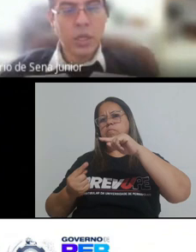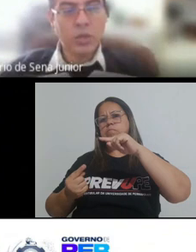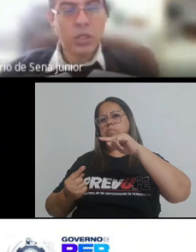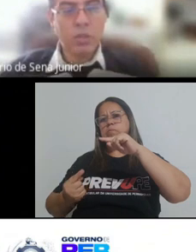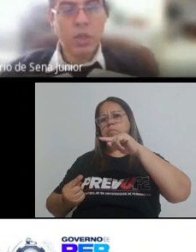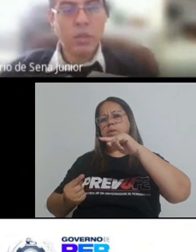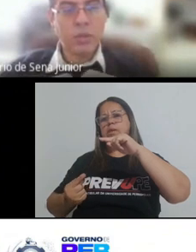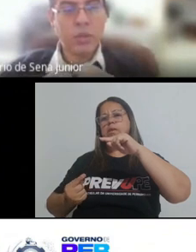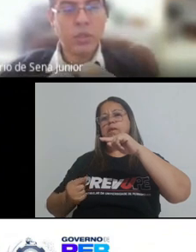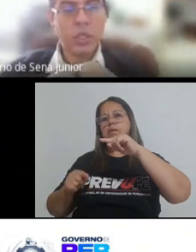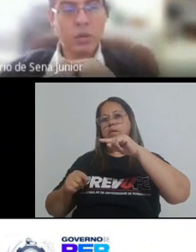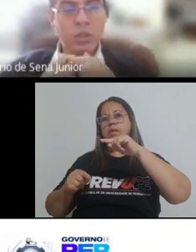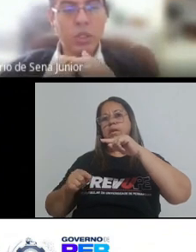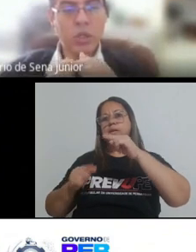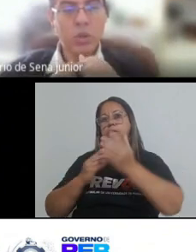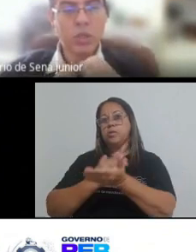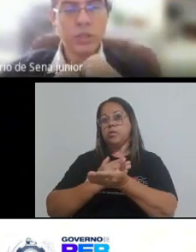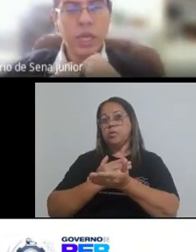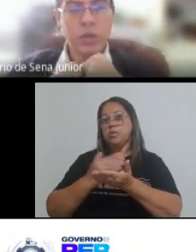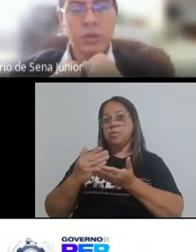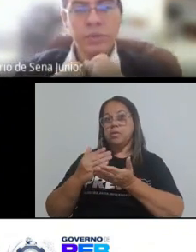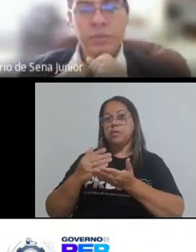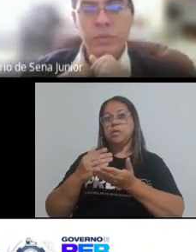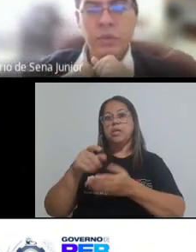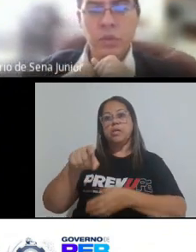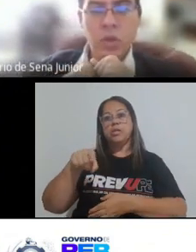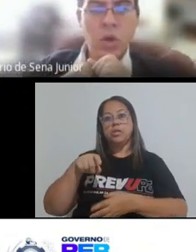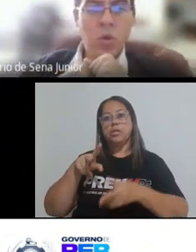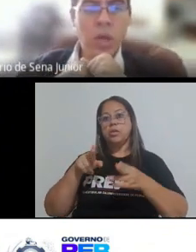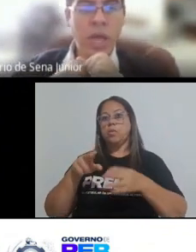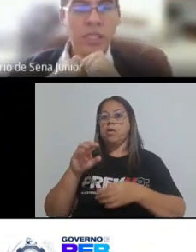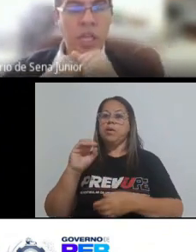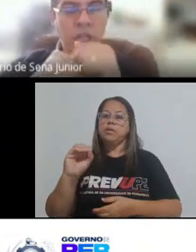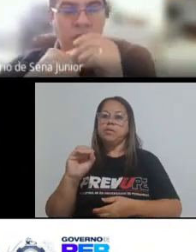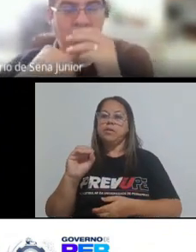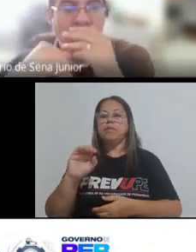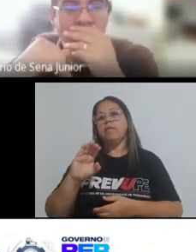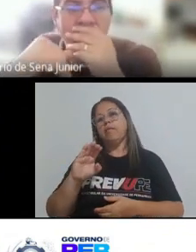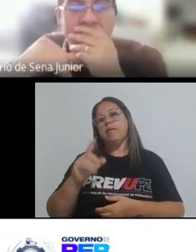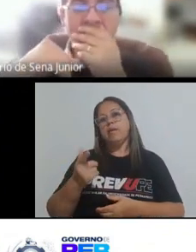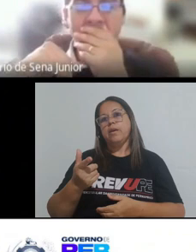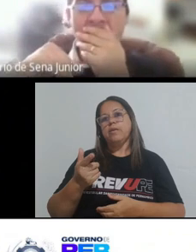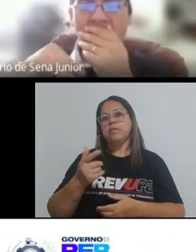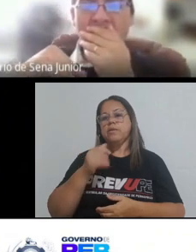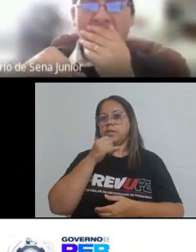que é justamente a pulsão inicial x igual a 0, logo, essa energia